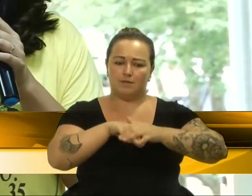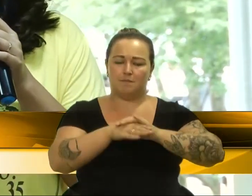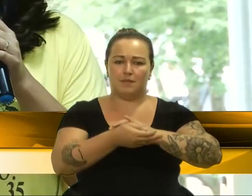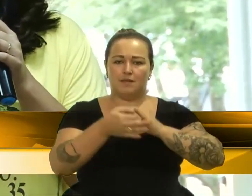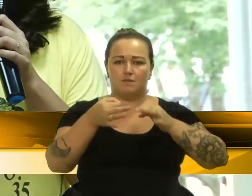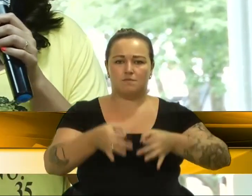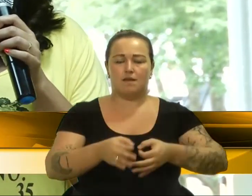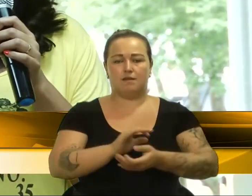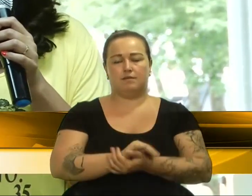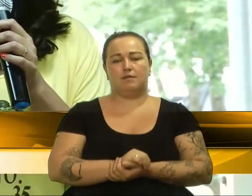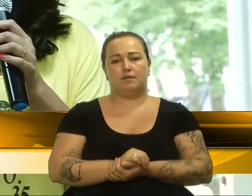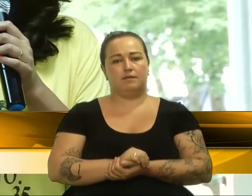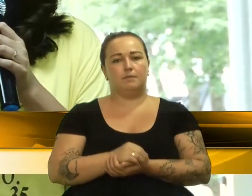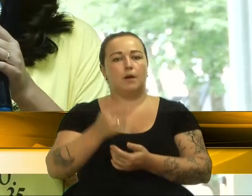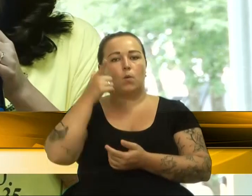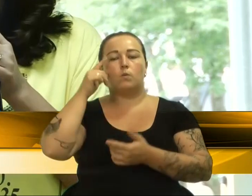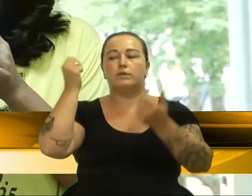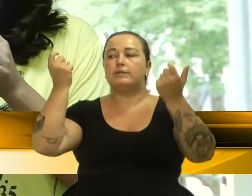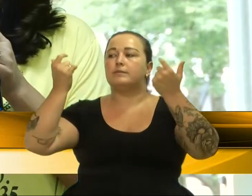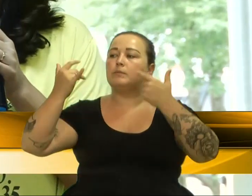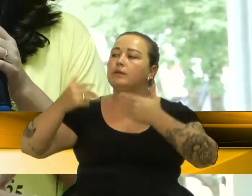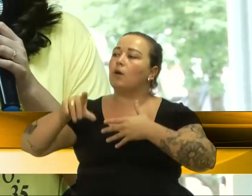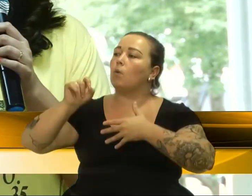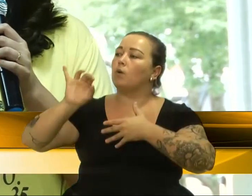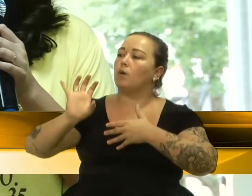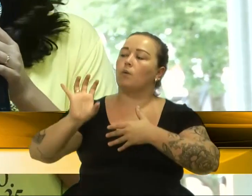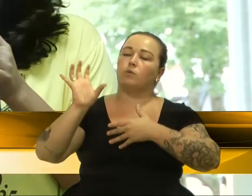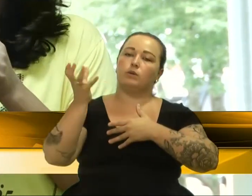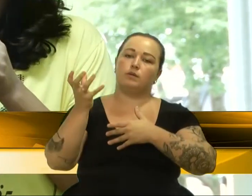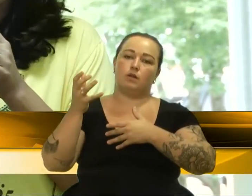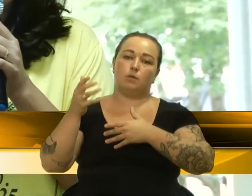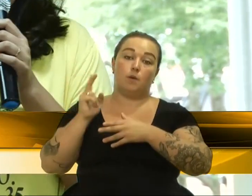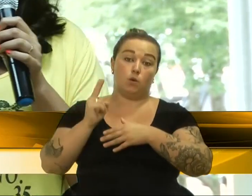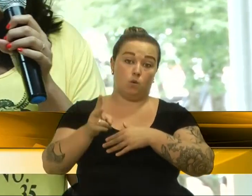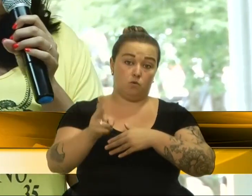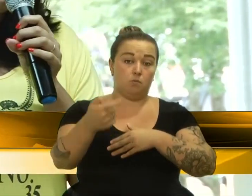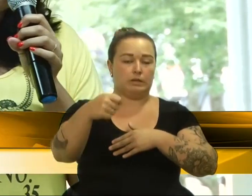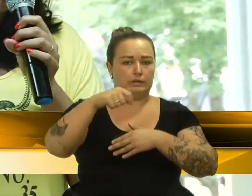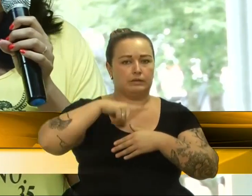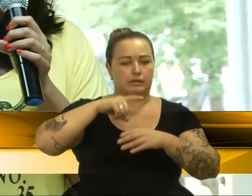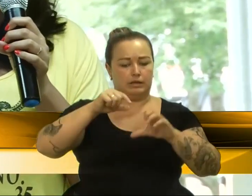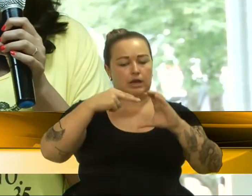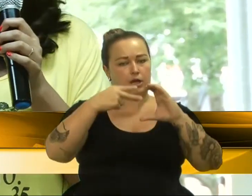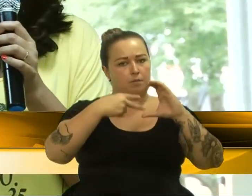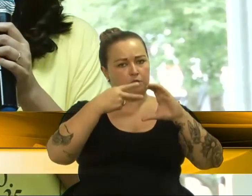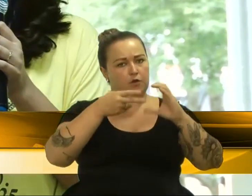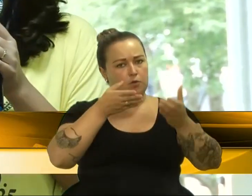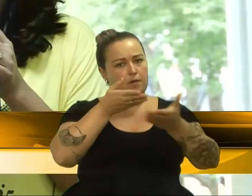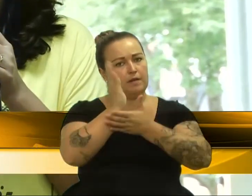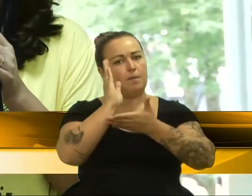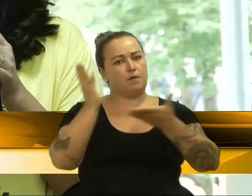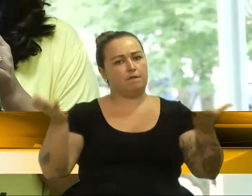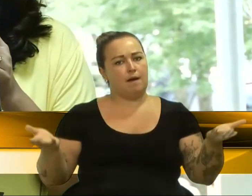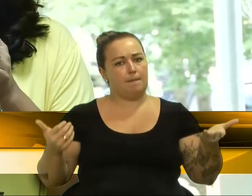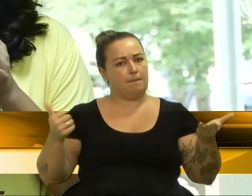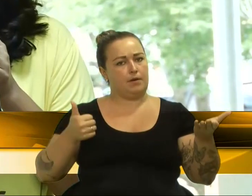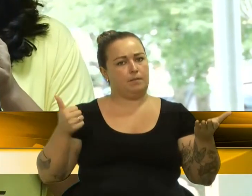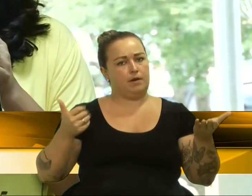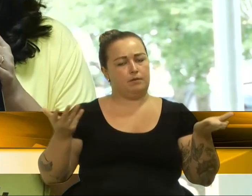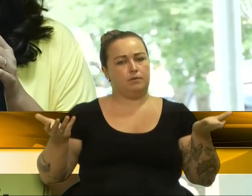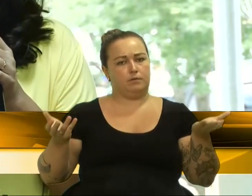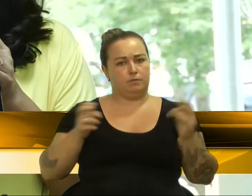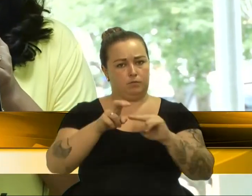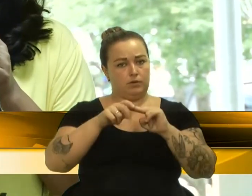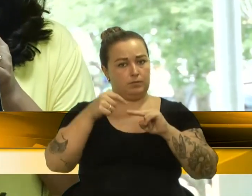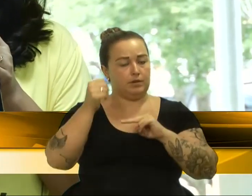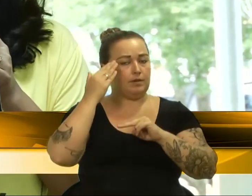realmente justifique essa decisão. Para prorrogar, eu acredito que vai ter que passar aqui pela Câmara de Vereadores. Então, a gente precisa, no mínimo,